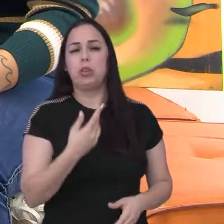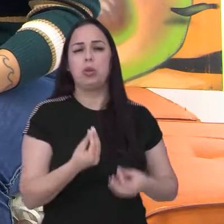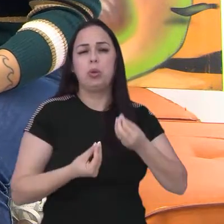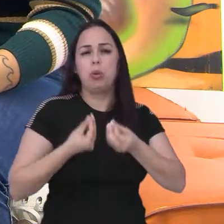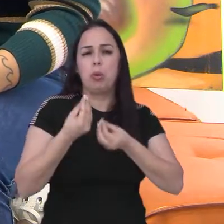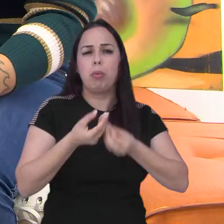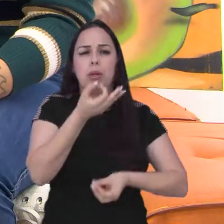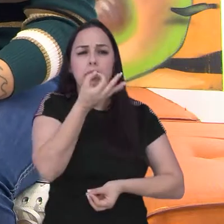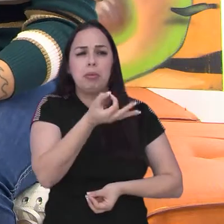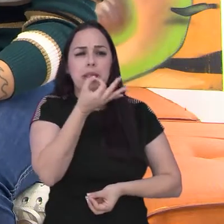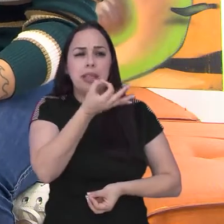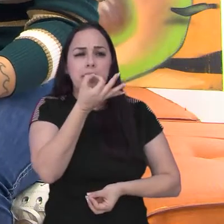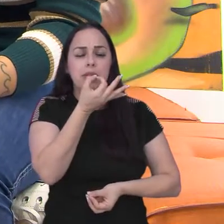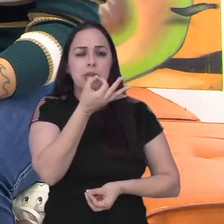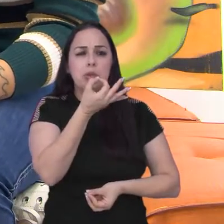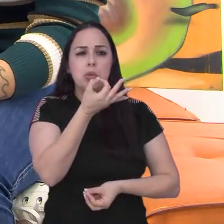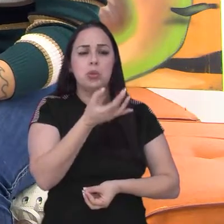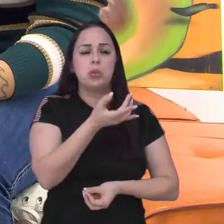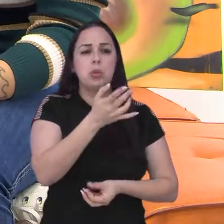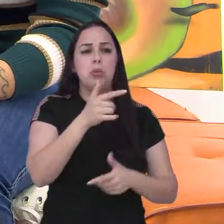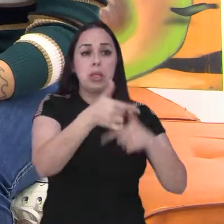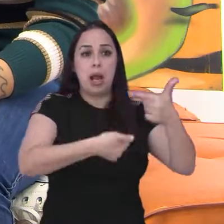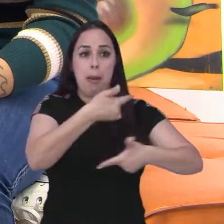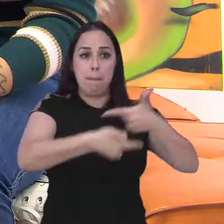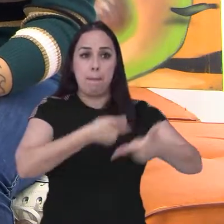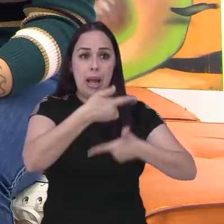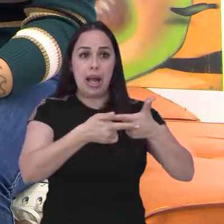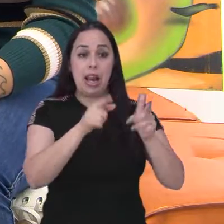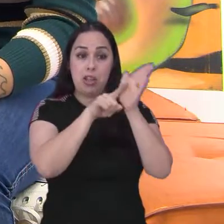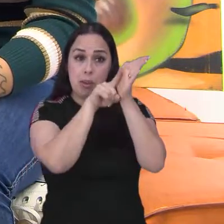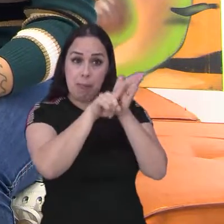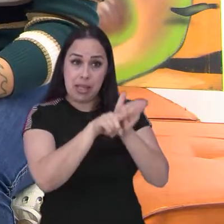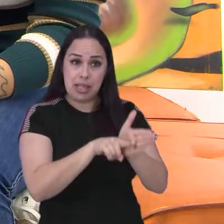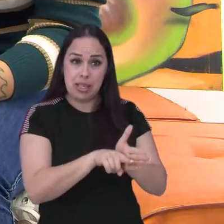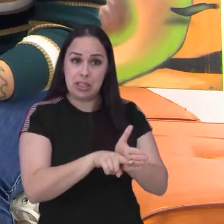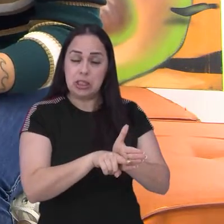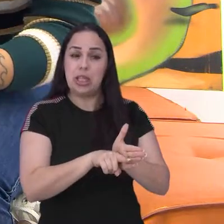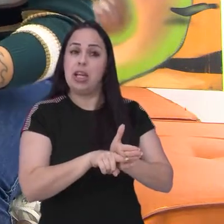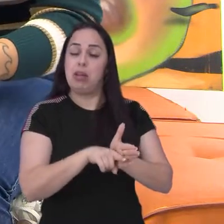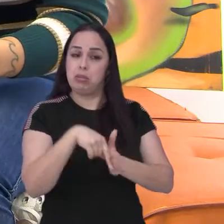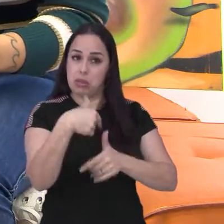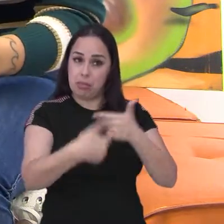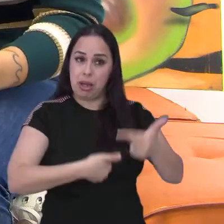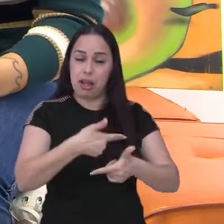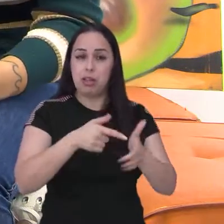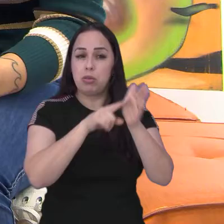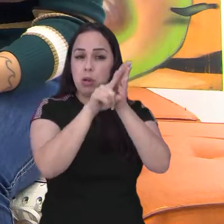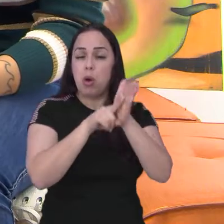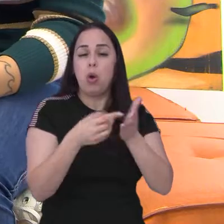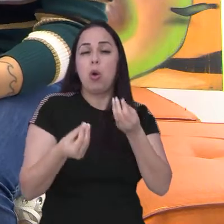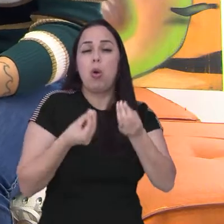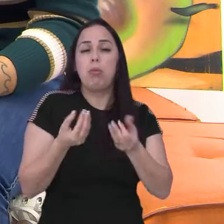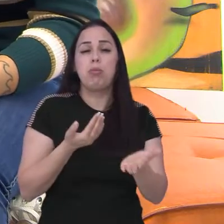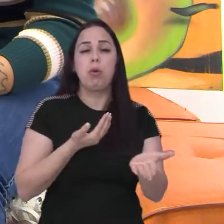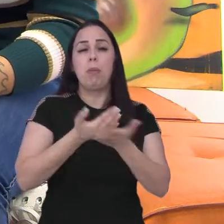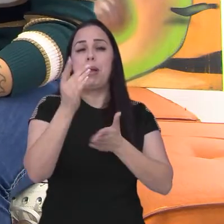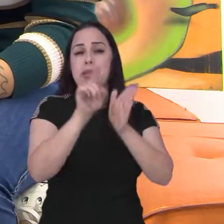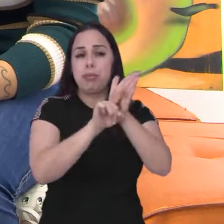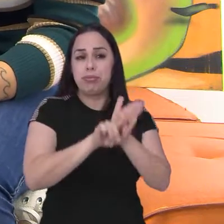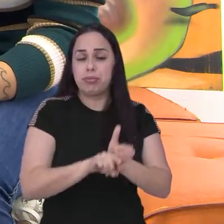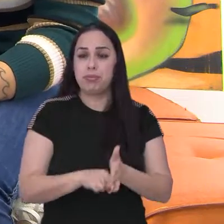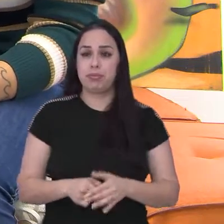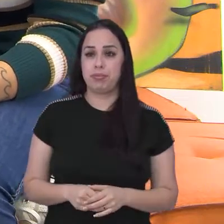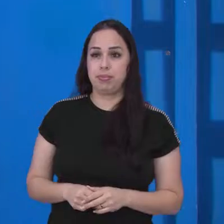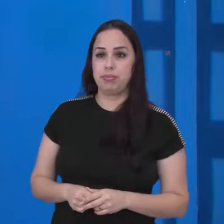saber como que você procura direcionar esse seu trabalho todo de pesquisa, porque foi um trabalho de pesquisa, né? Como que você procura direcionar